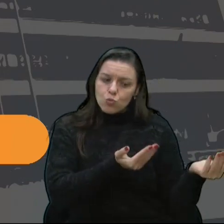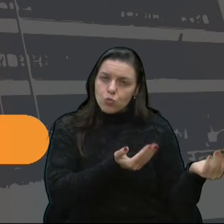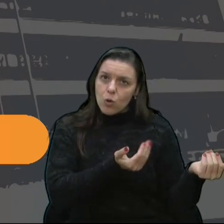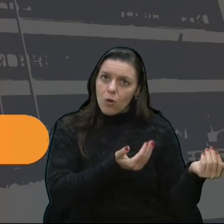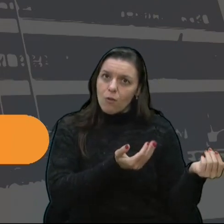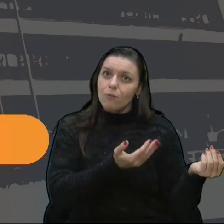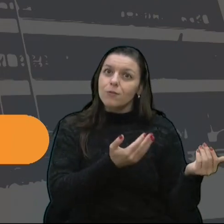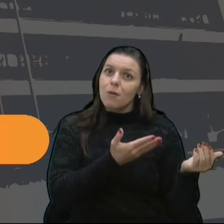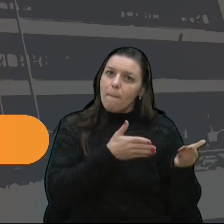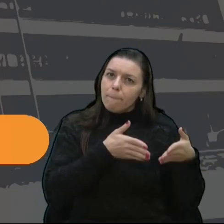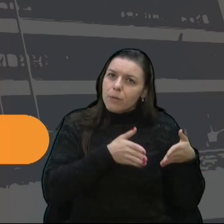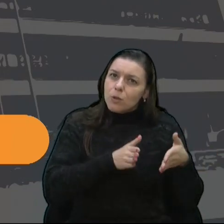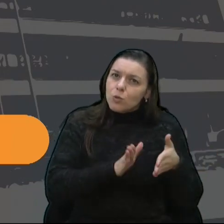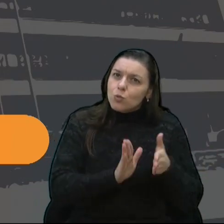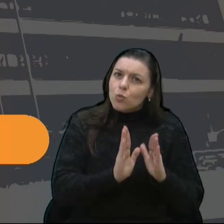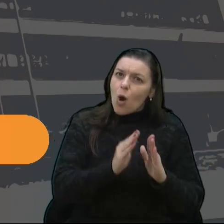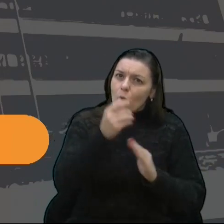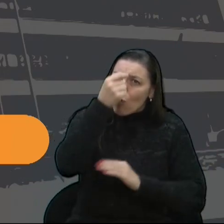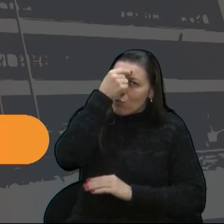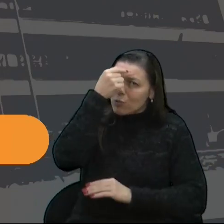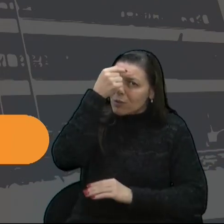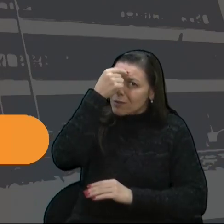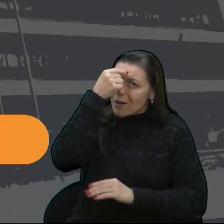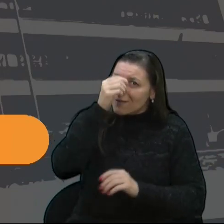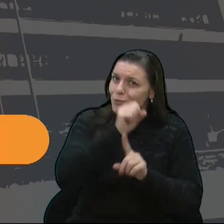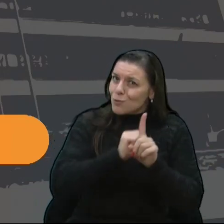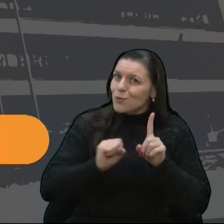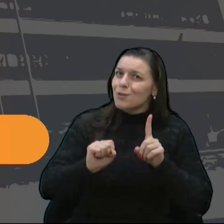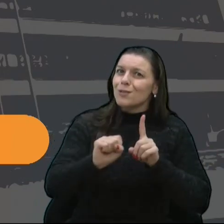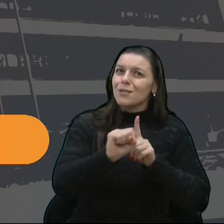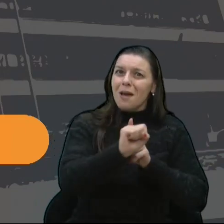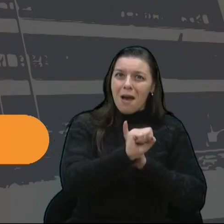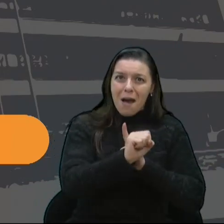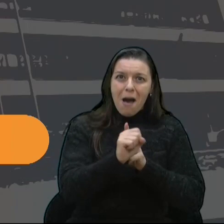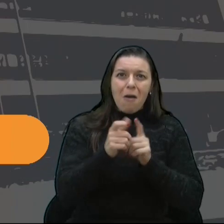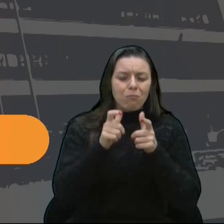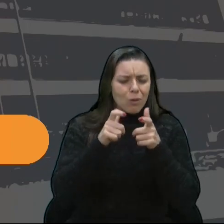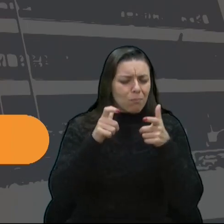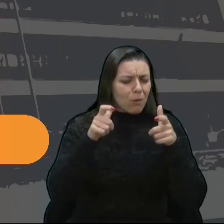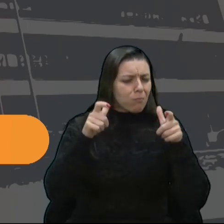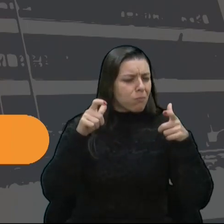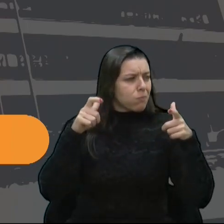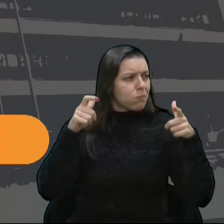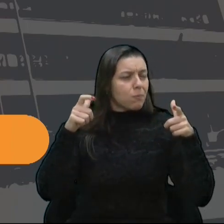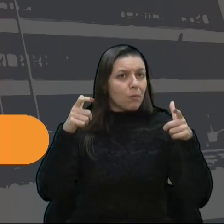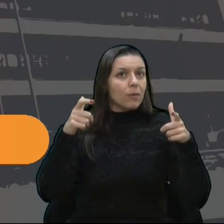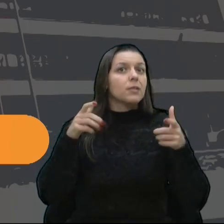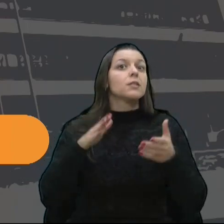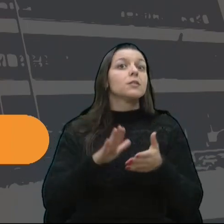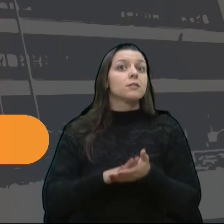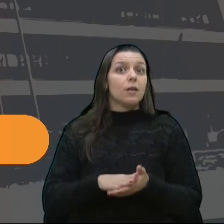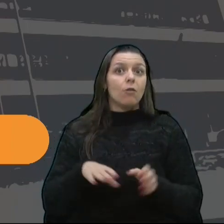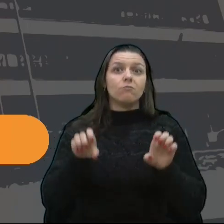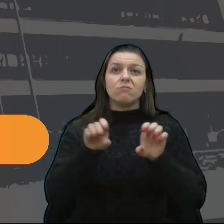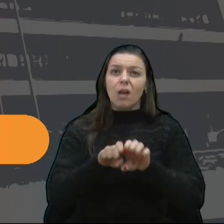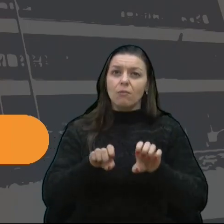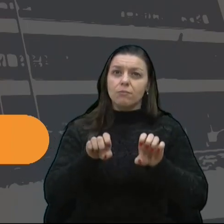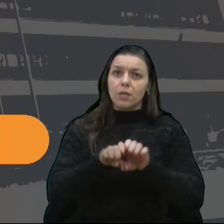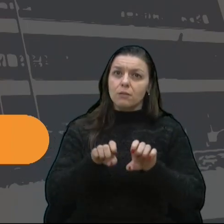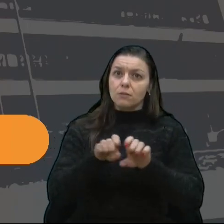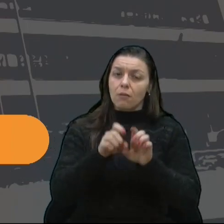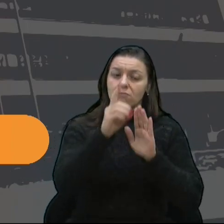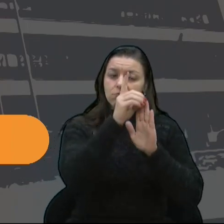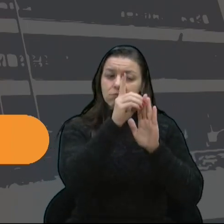que de berço, com uma consciência social muito grande, algo que a gente foi construindo ao decorrer das décadas. Eles